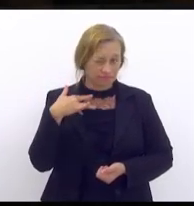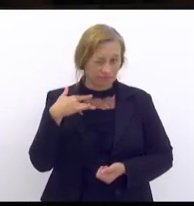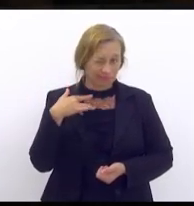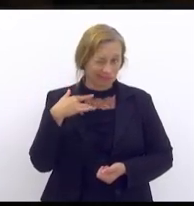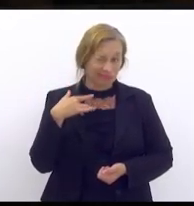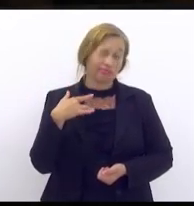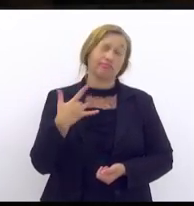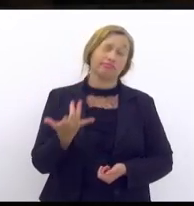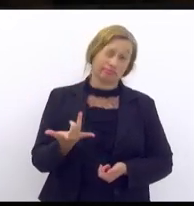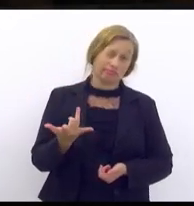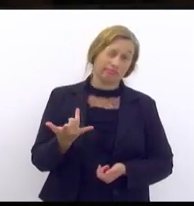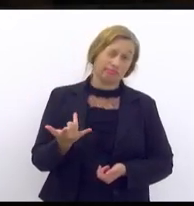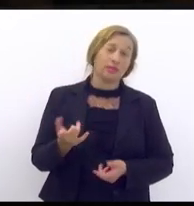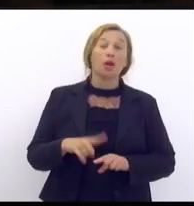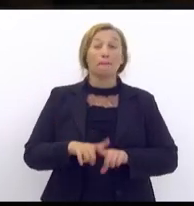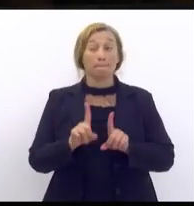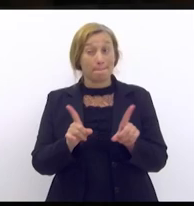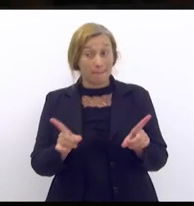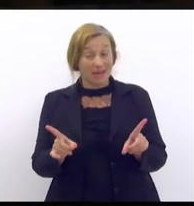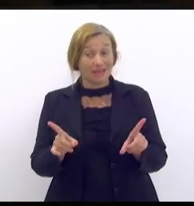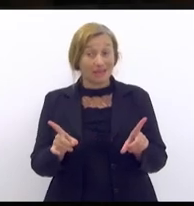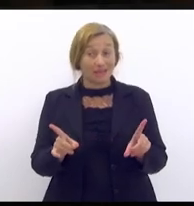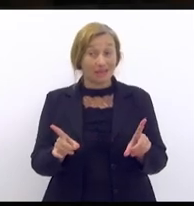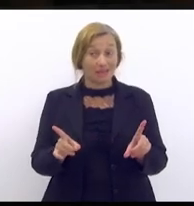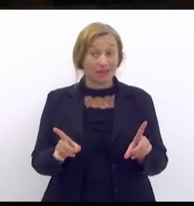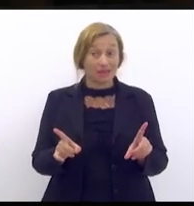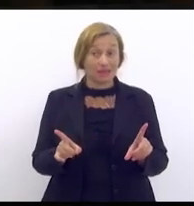mas produzem grandes